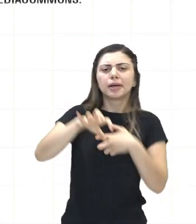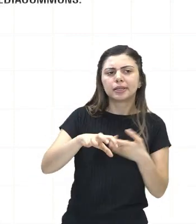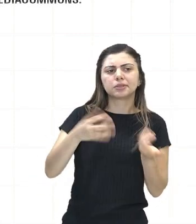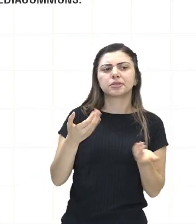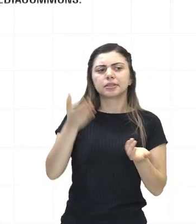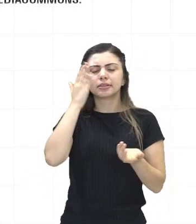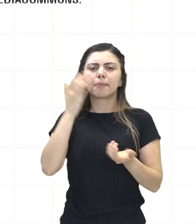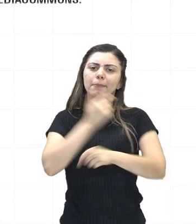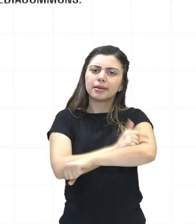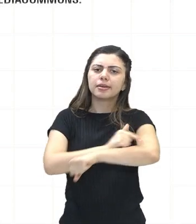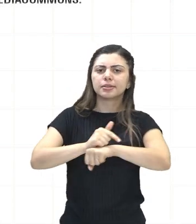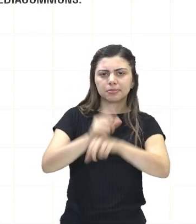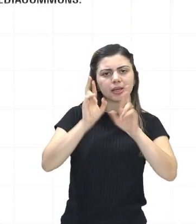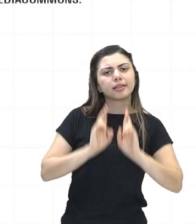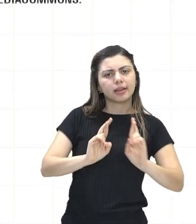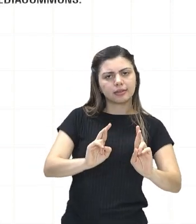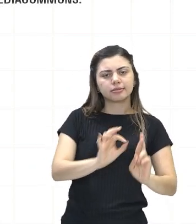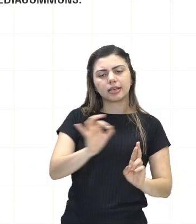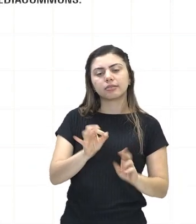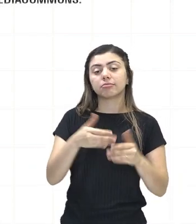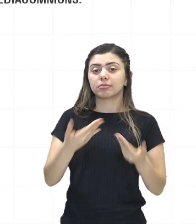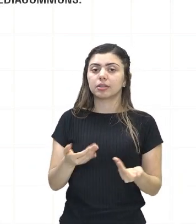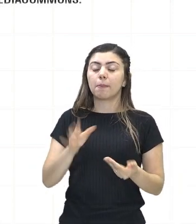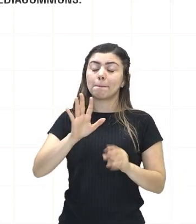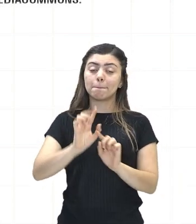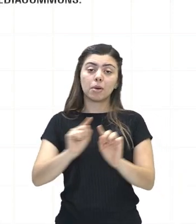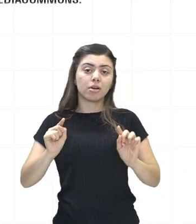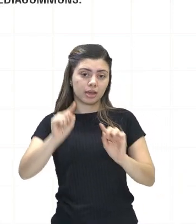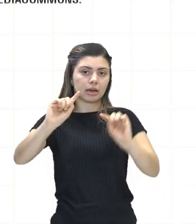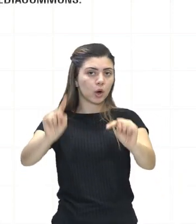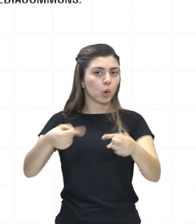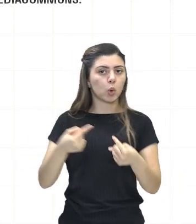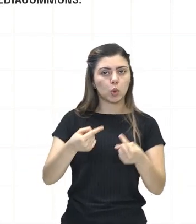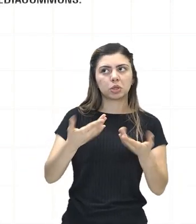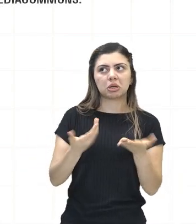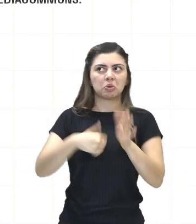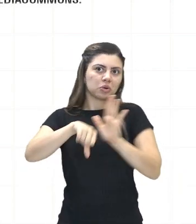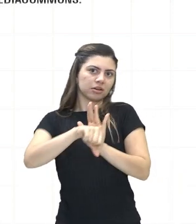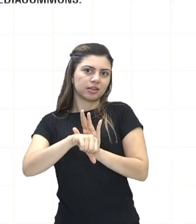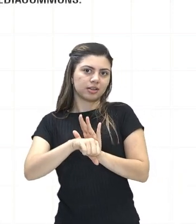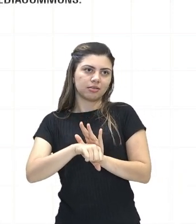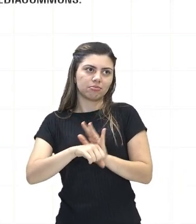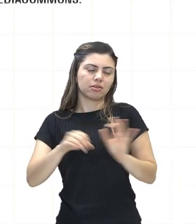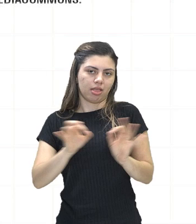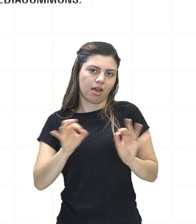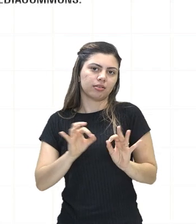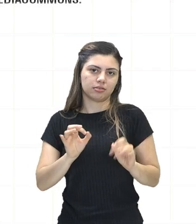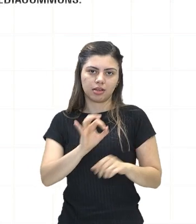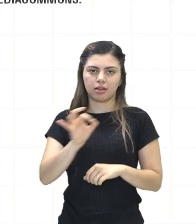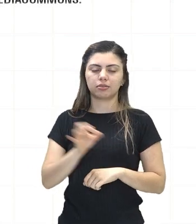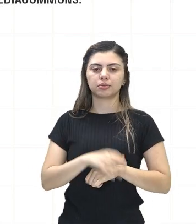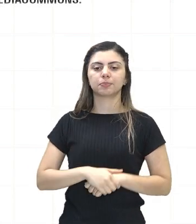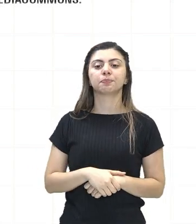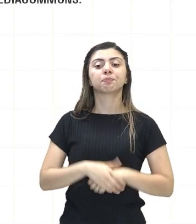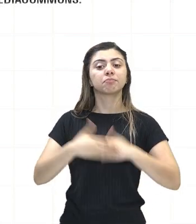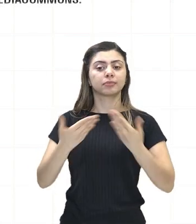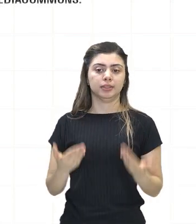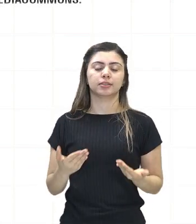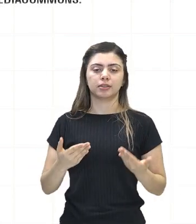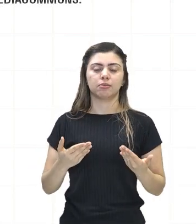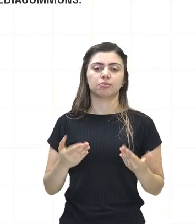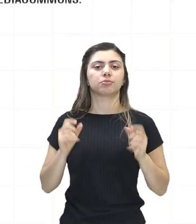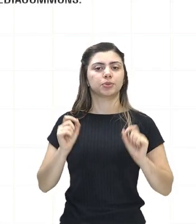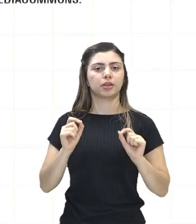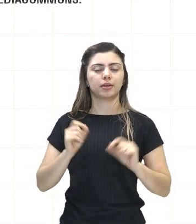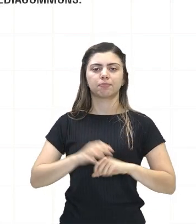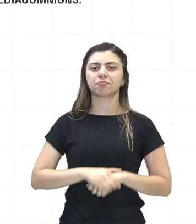diferenças ali do outro, né? Desde que o outro não esteja cometendo nada errado, crime, coisas que vão contra a lei, claro, óbvio, né, gente? Mas tirando isso,